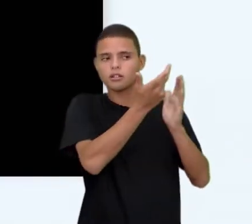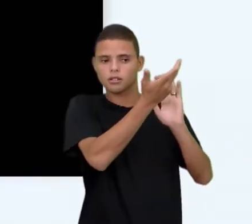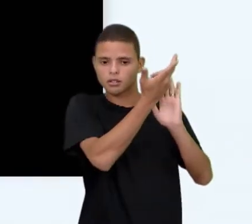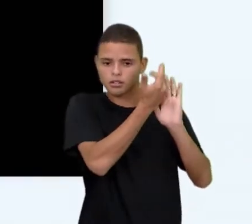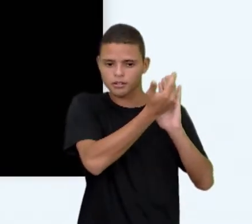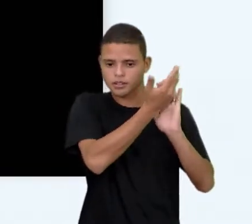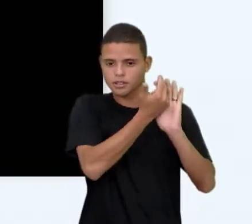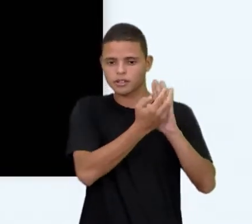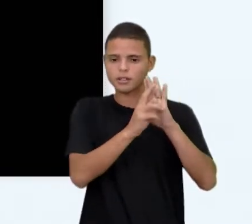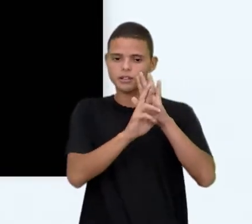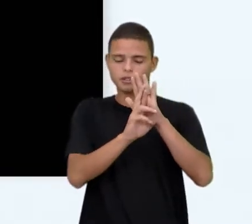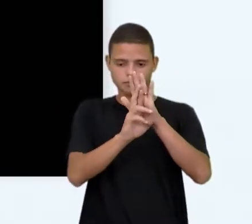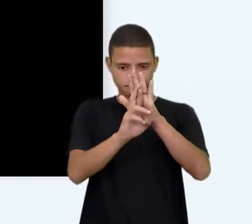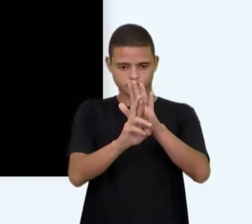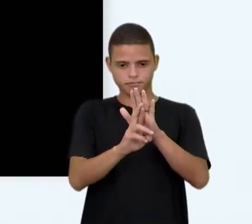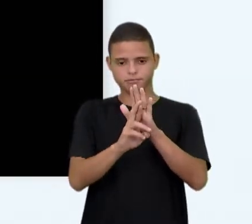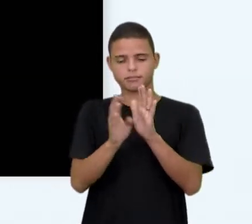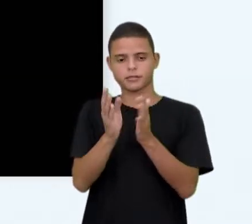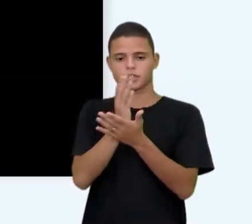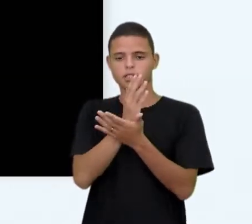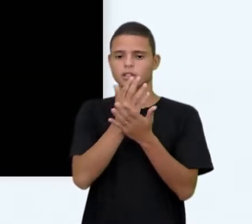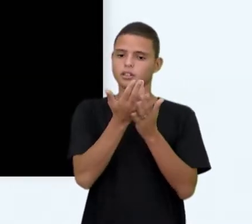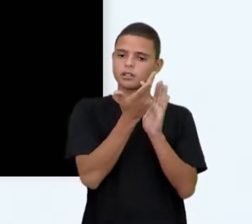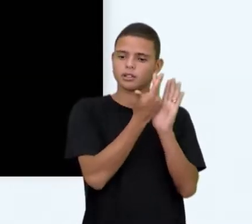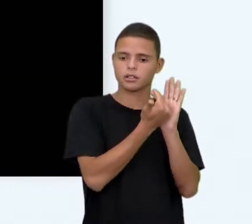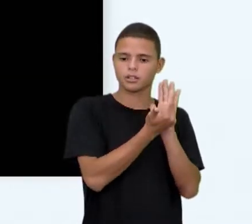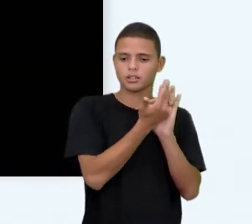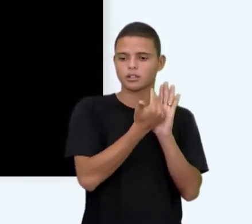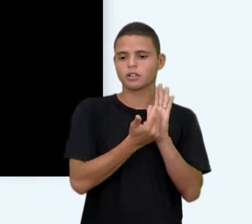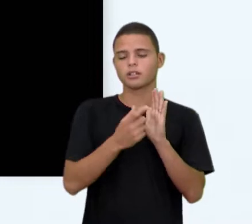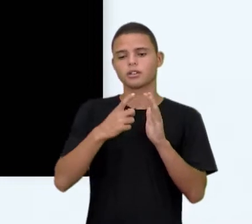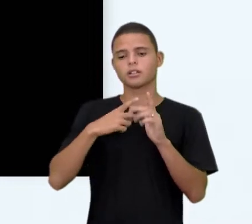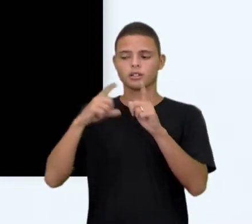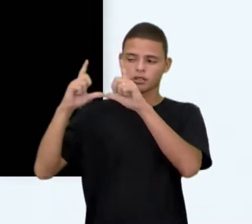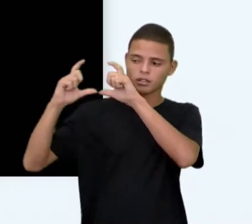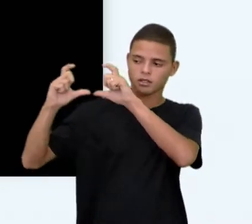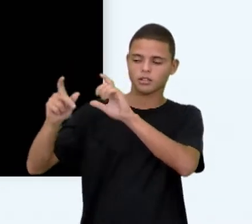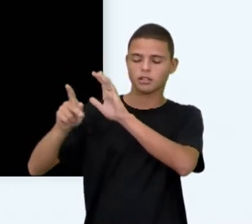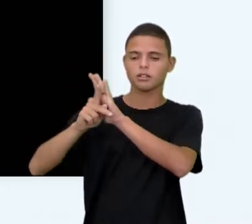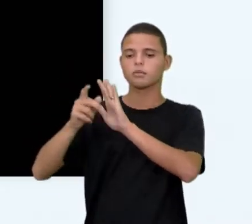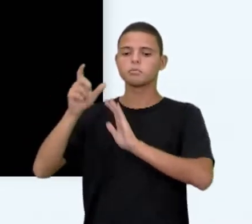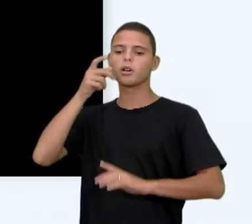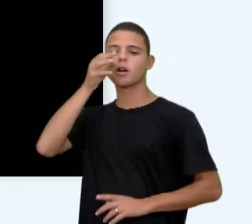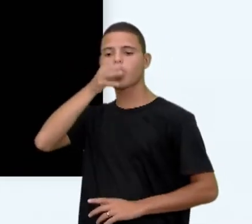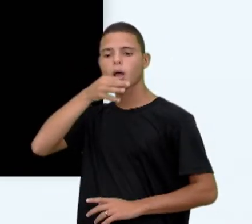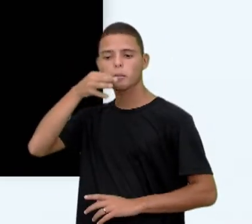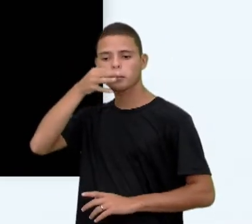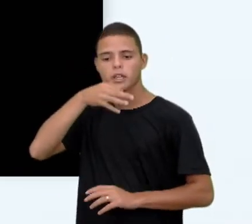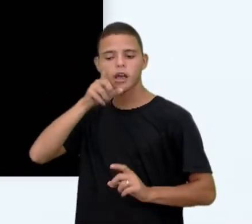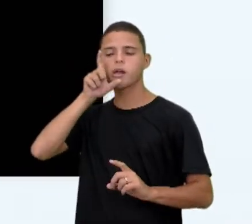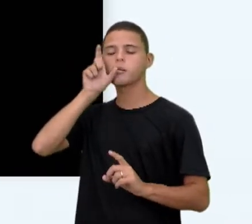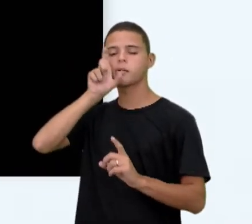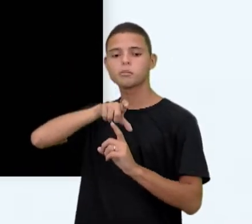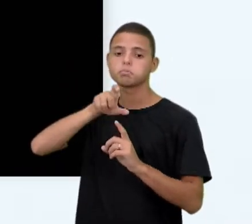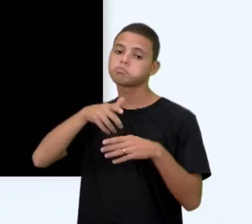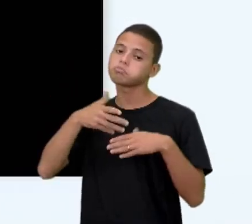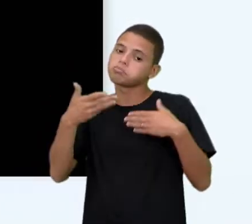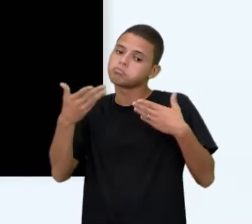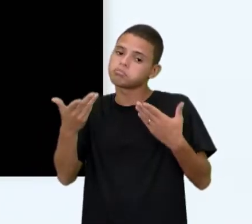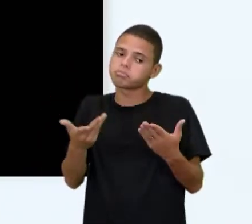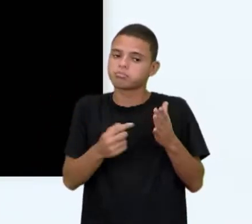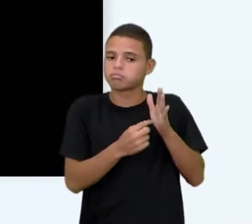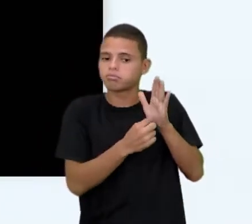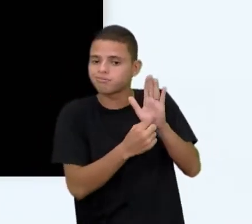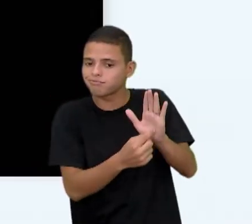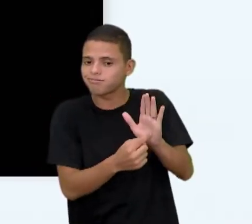imagens representadas por desenhos que visam demonstrar uma opinião de forma crítica ou expor